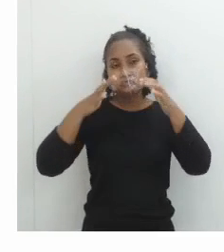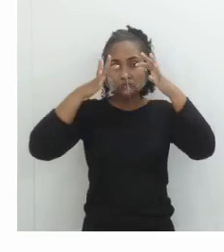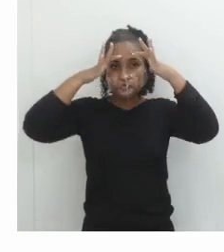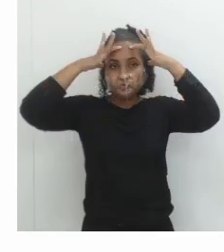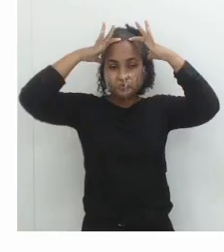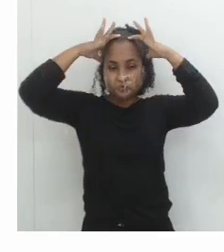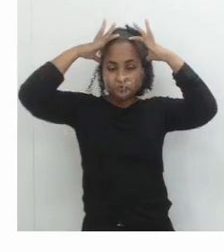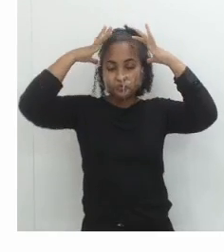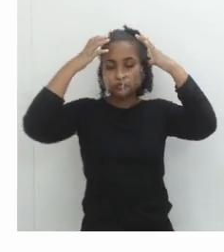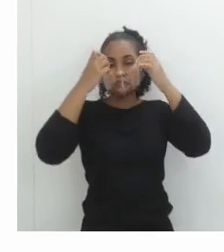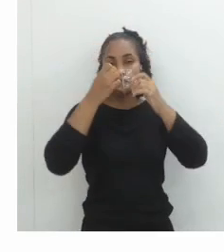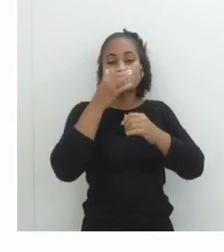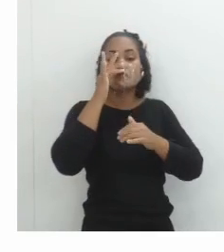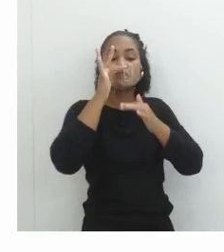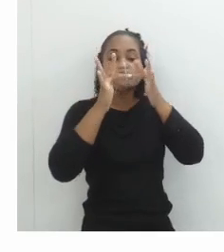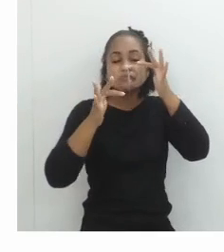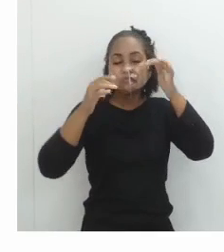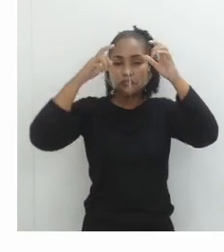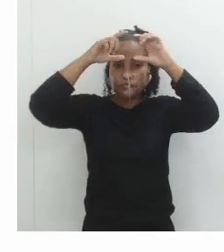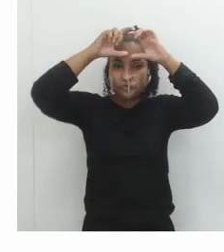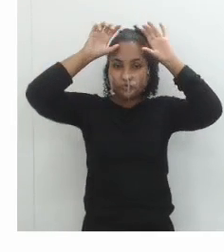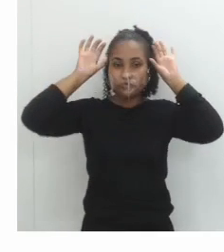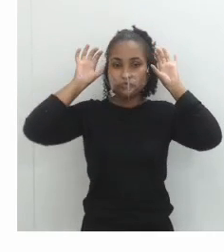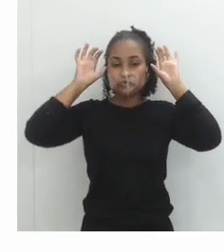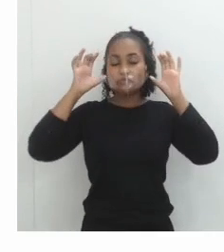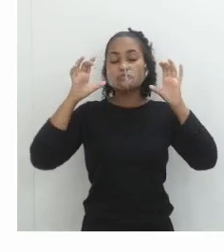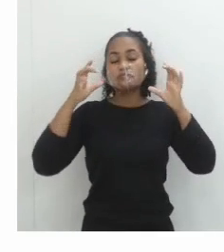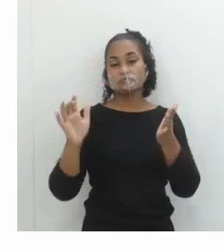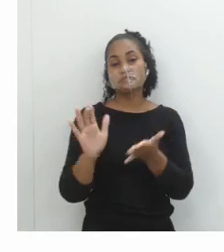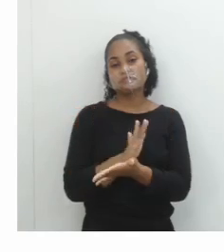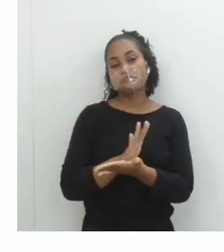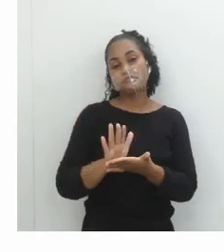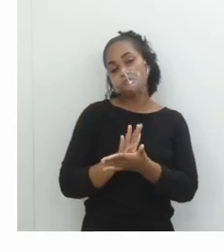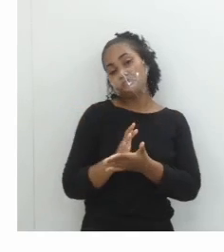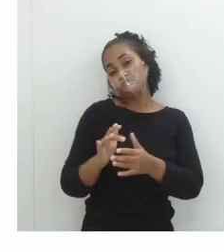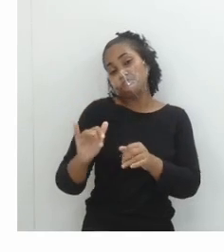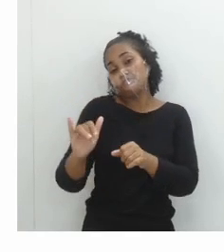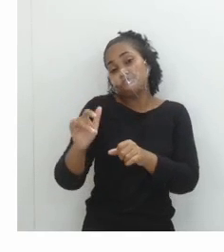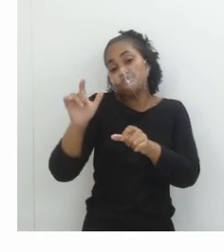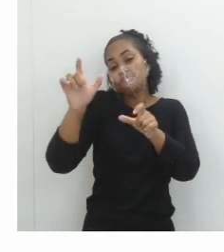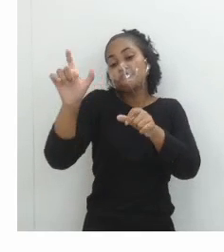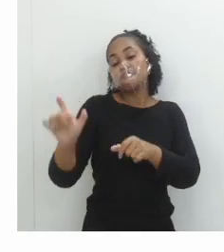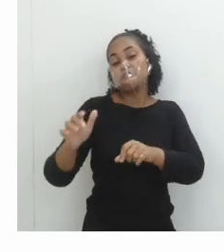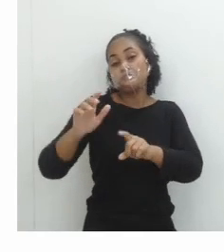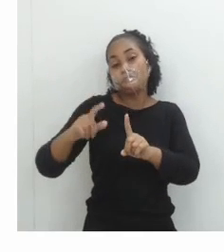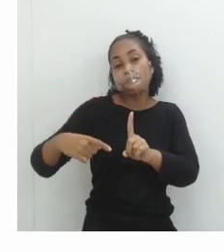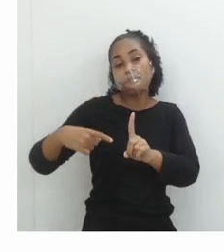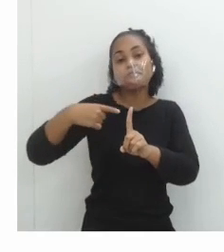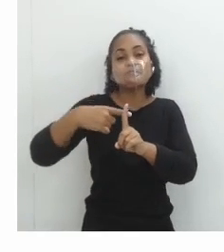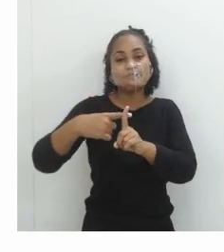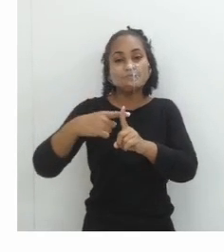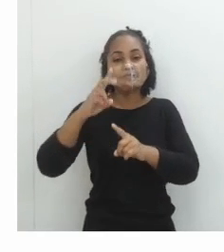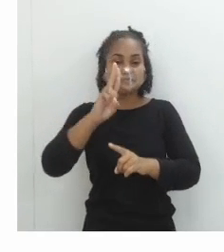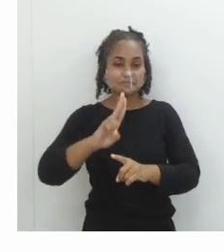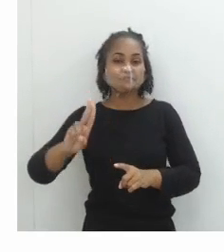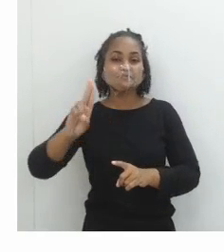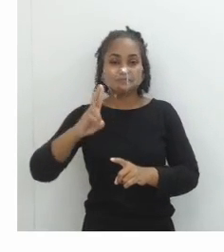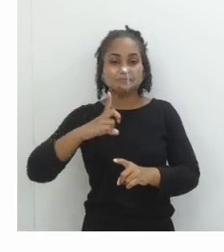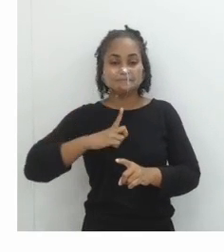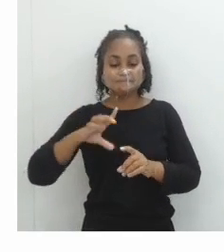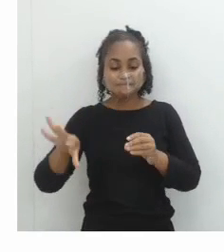florido ou qualquer outra coisa, isso você já vai ser uma performance sua. É um adereço a mais que você está utilizando